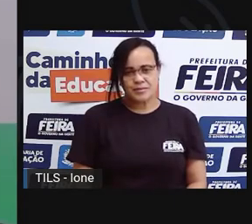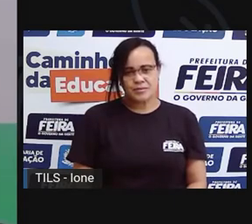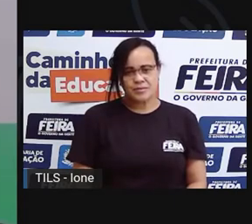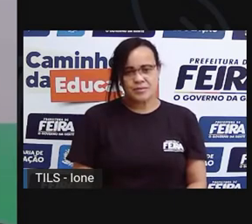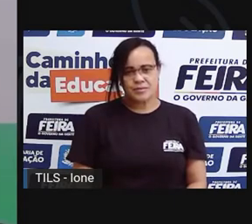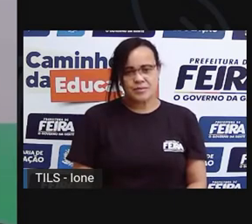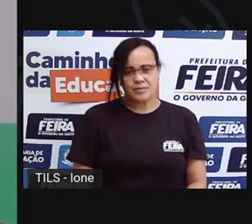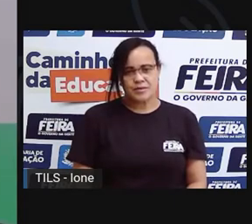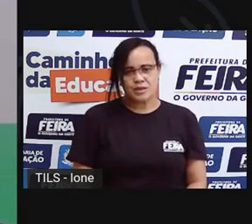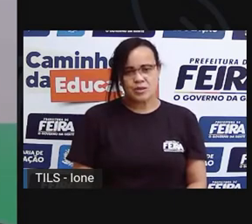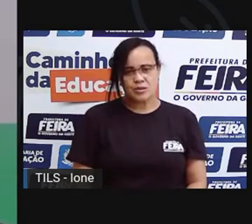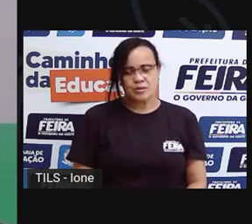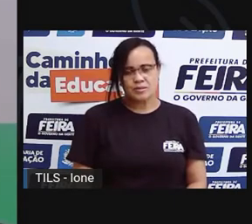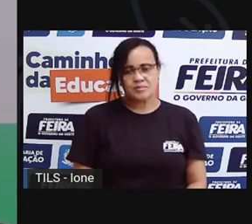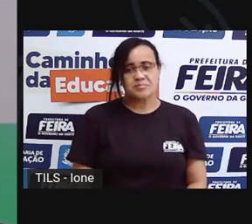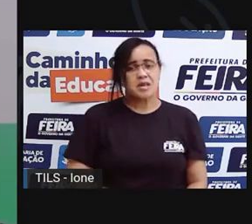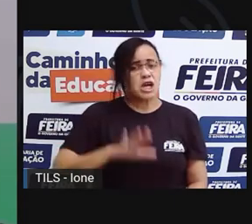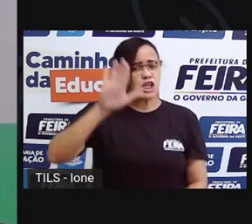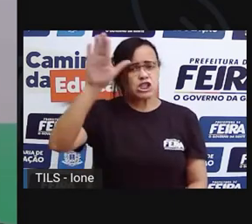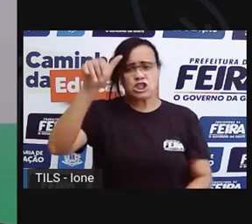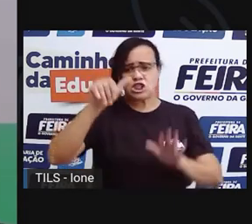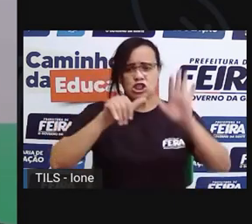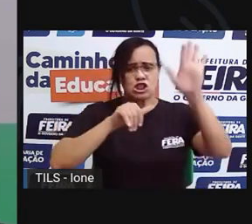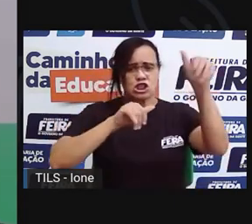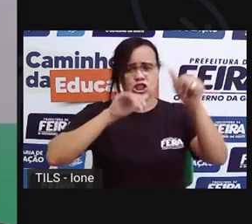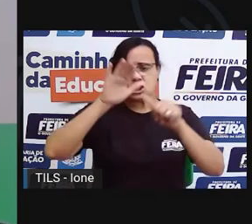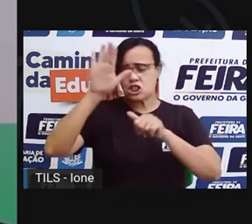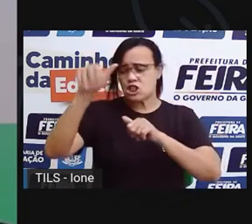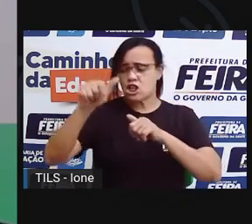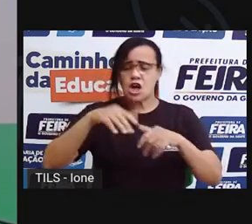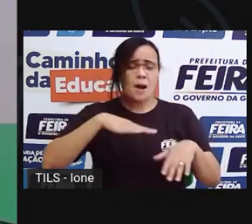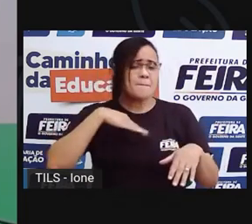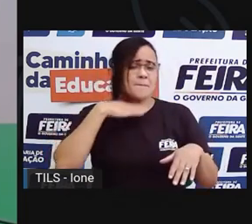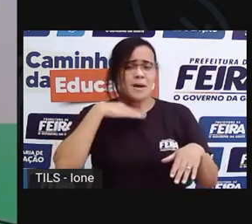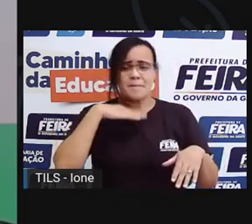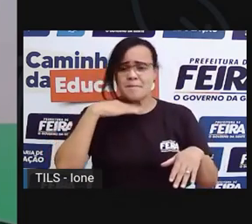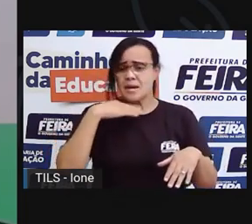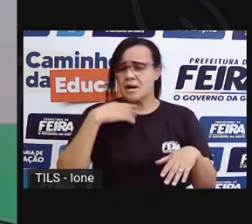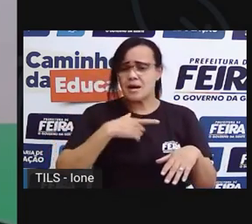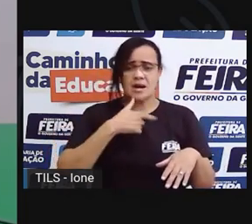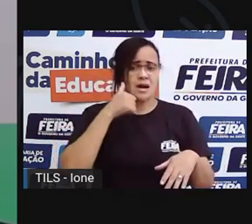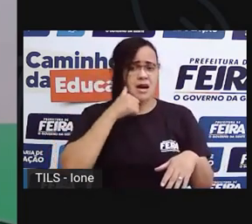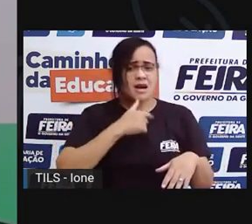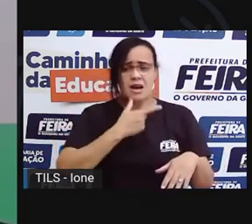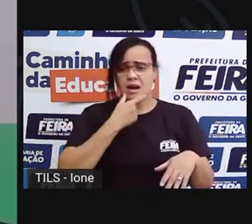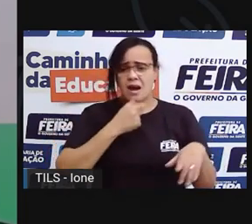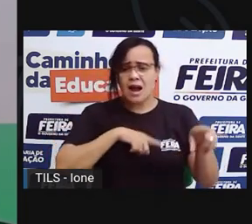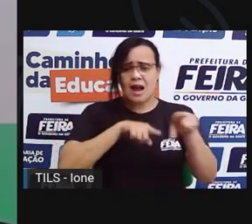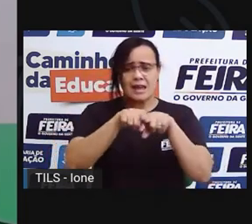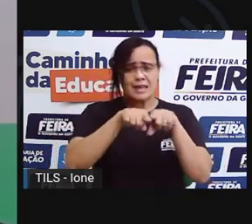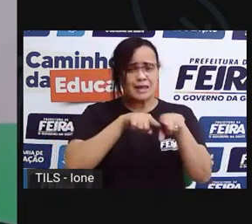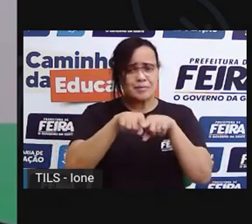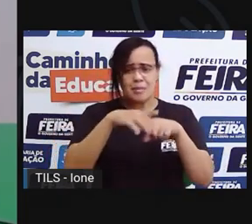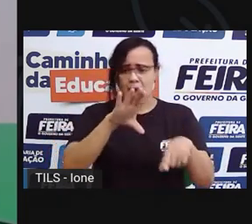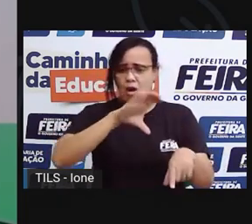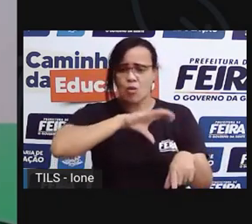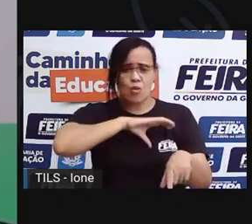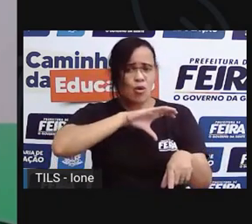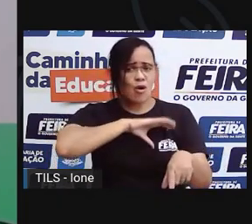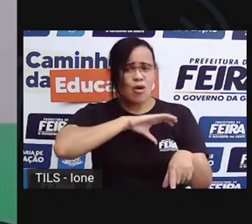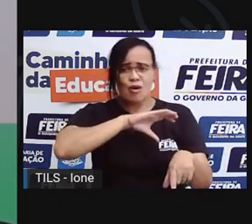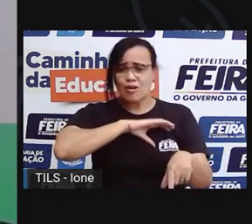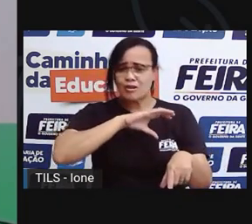Chama a mãe. Chama os irmãos, os colegas, para também fazerem com você brincar. Brincar de admirar